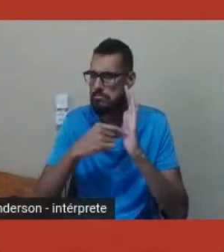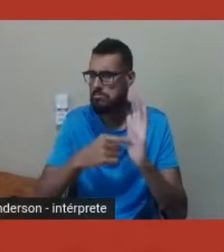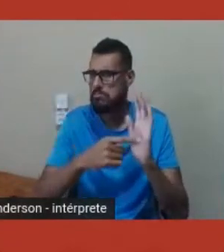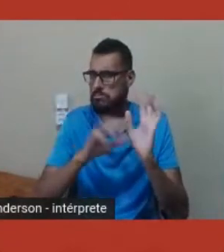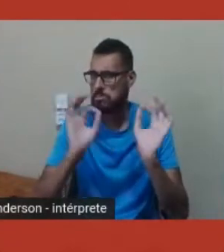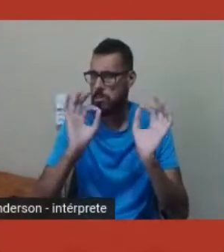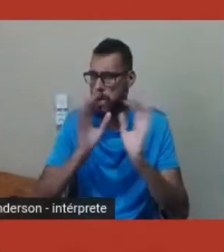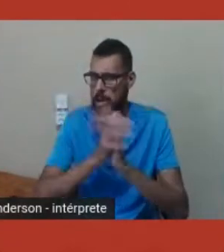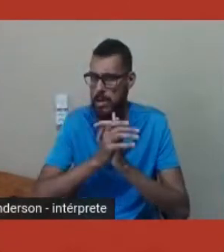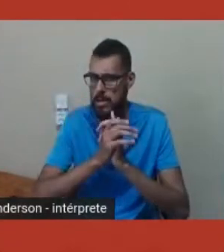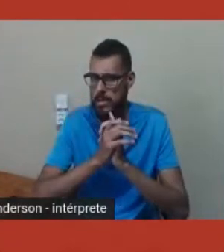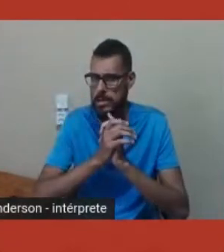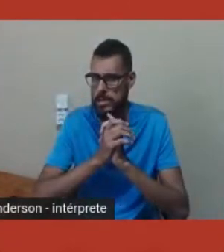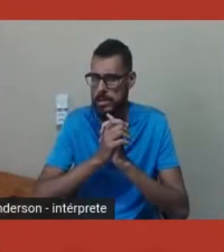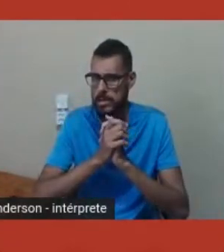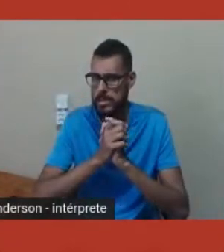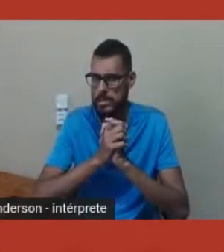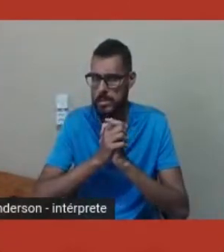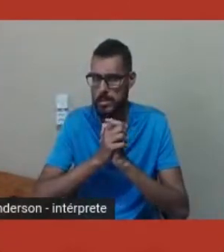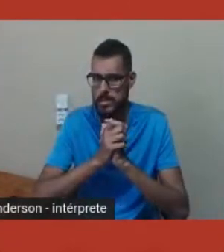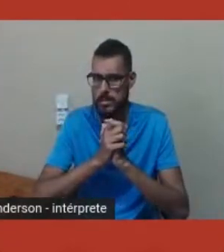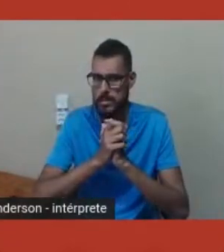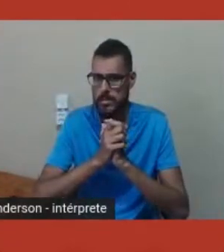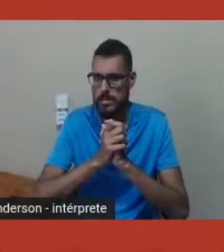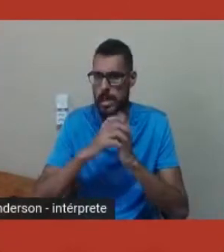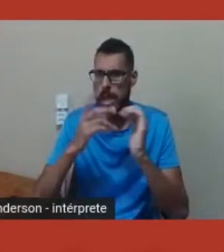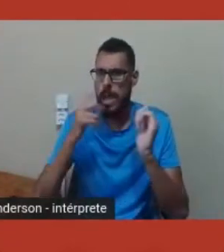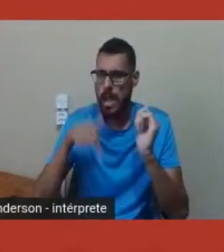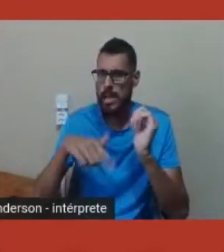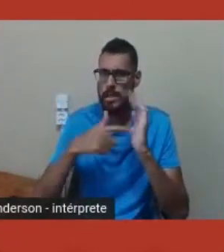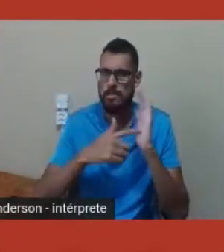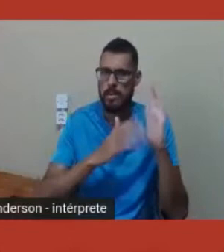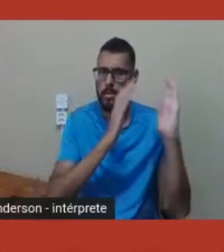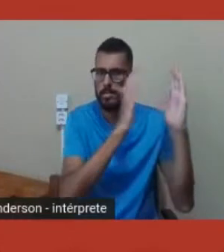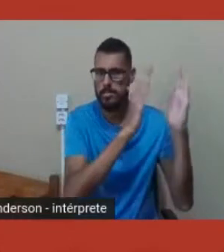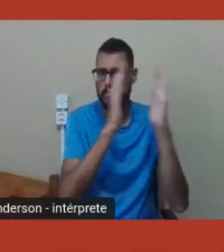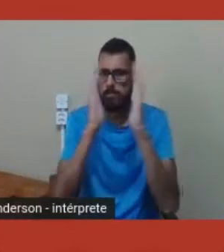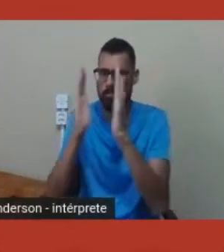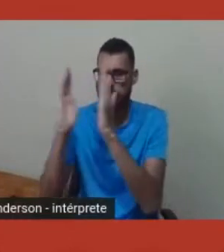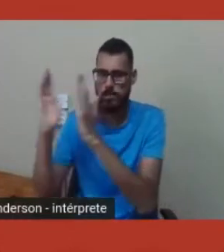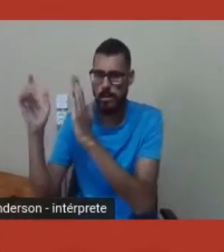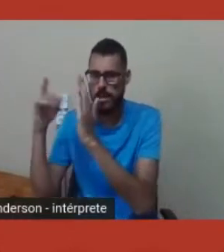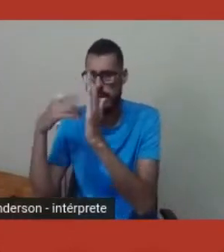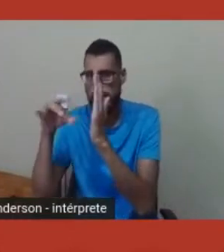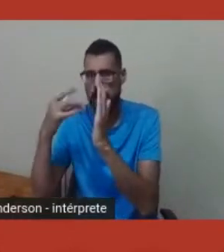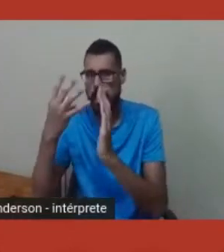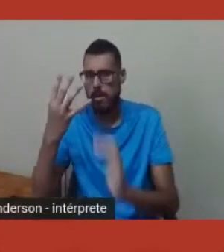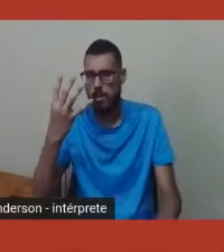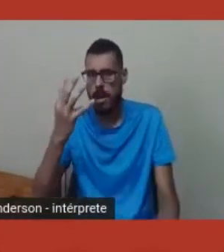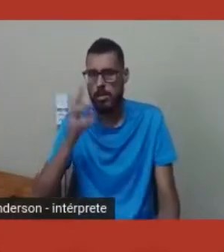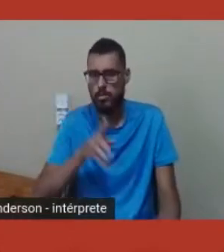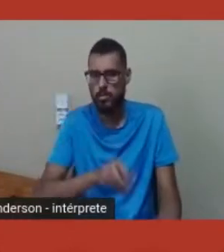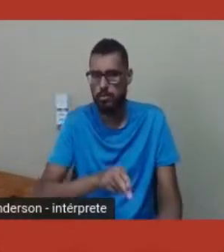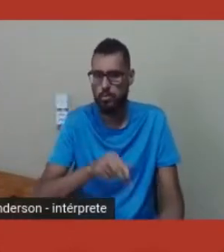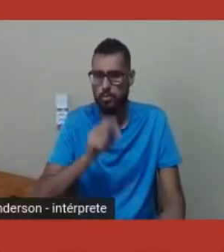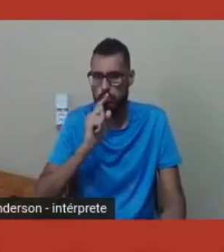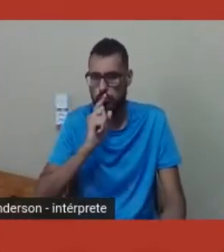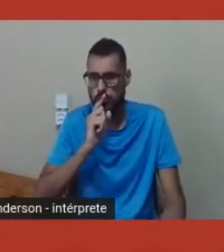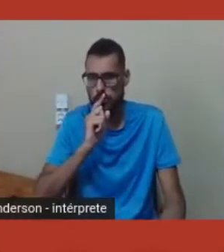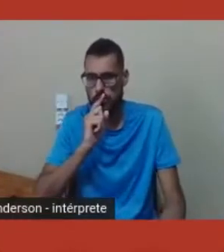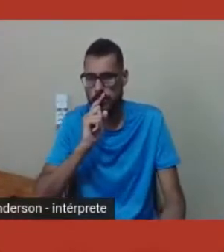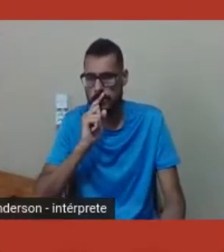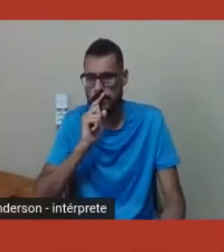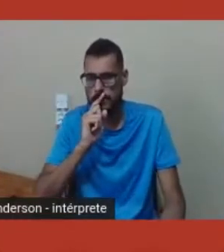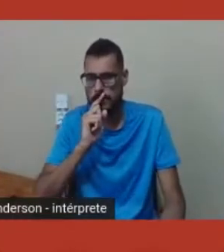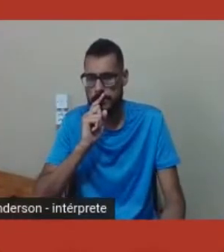Aqui está nos gatos, mingau e líquido. Está na tela 4 ainda, Conrado. Vou para qual